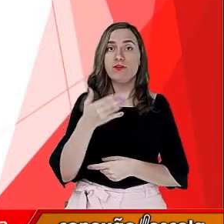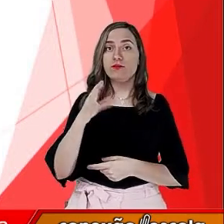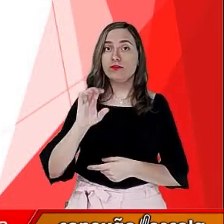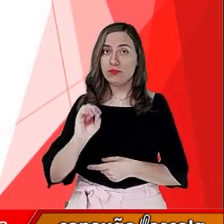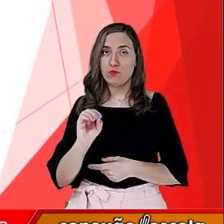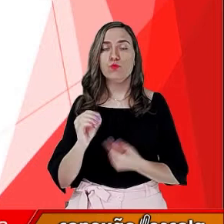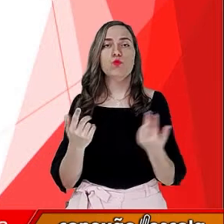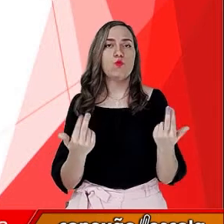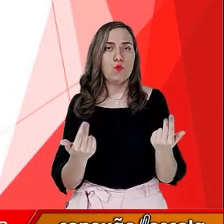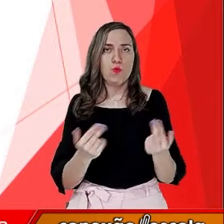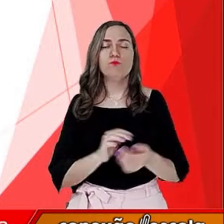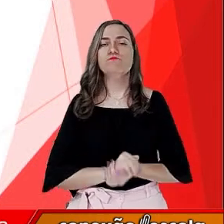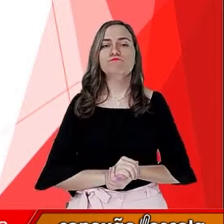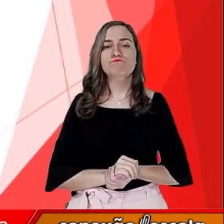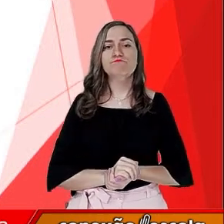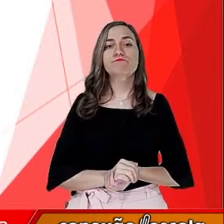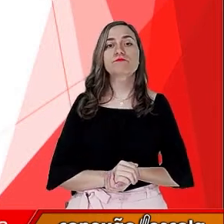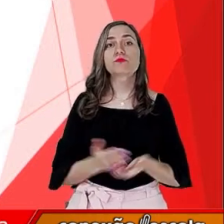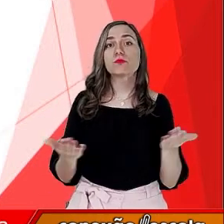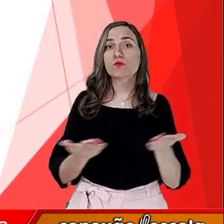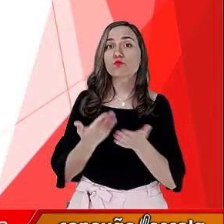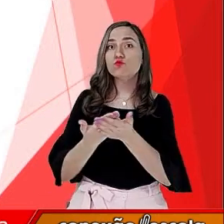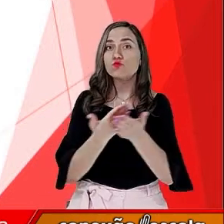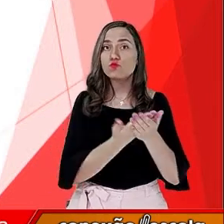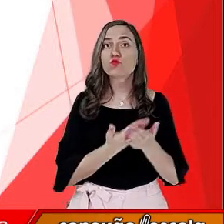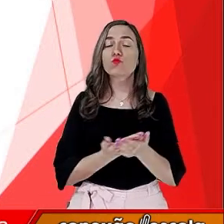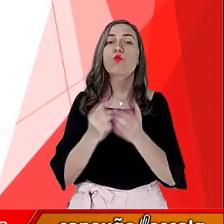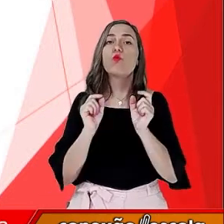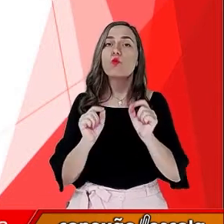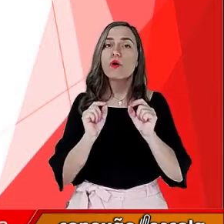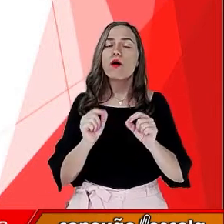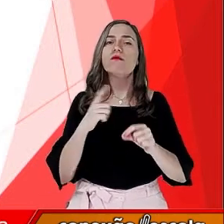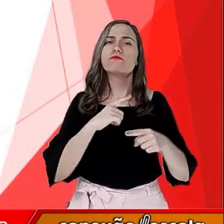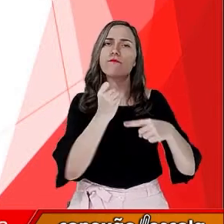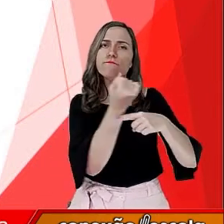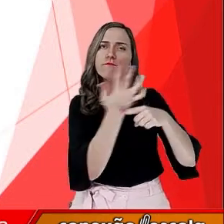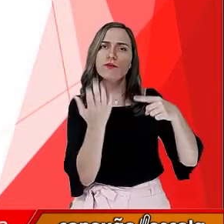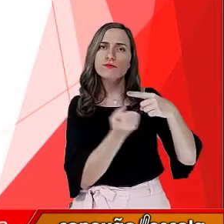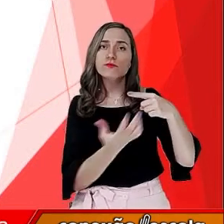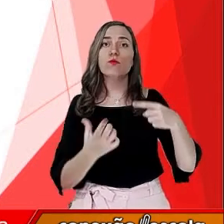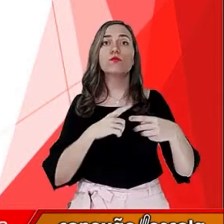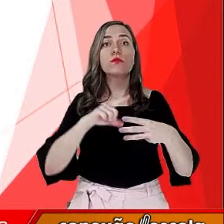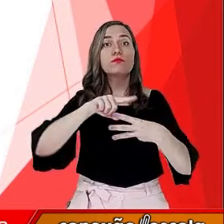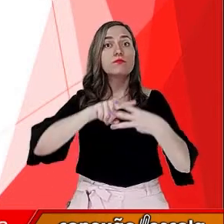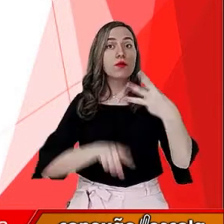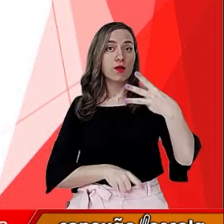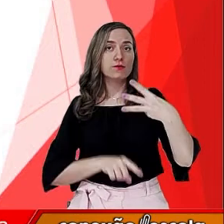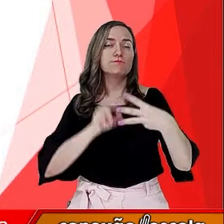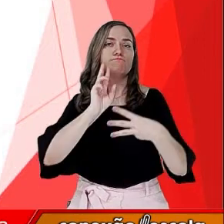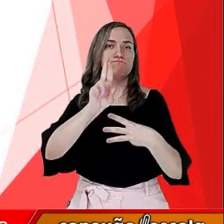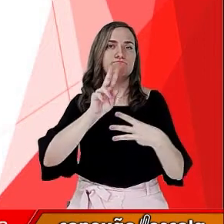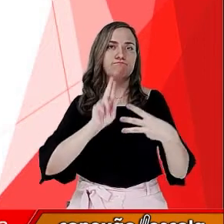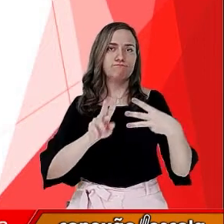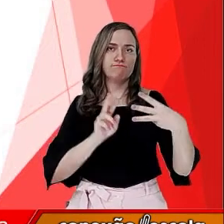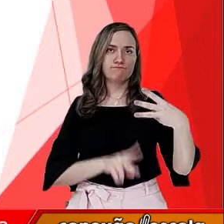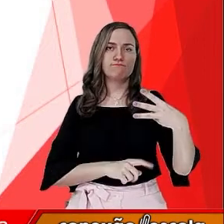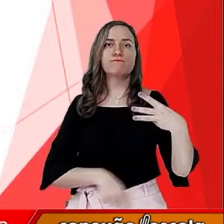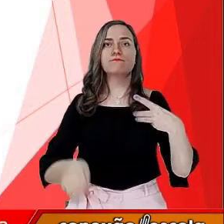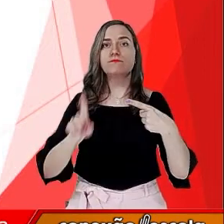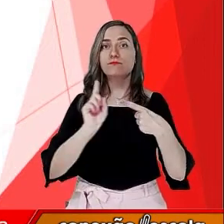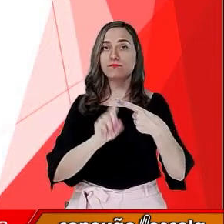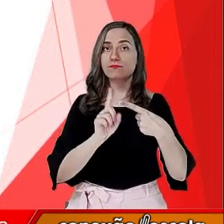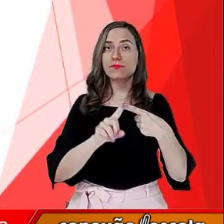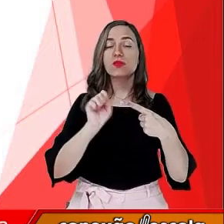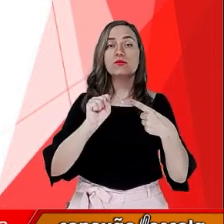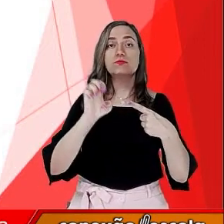nós vamos estudar essas razões, que na verdade são frações, em 3 modos diferentes. Nós vamos estudar a